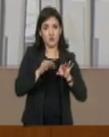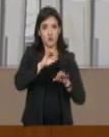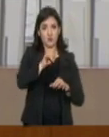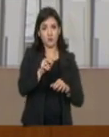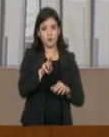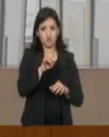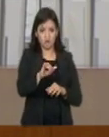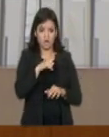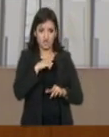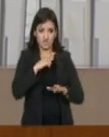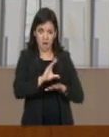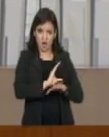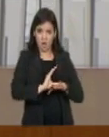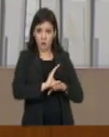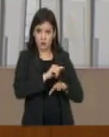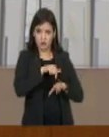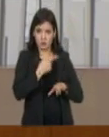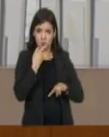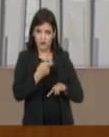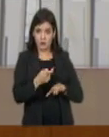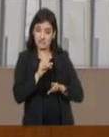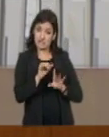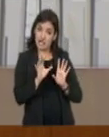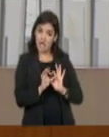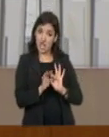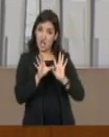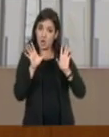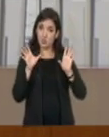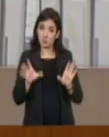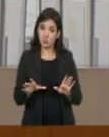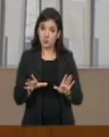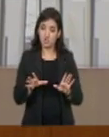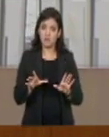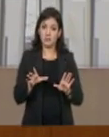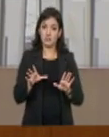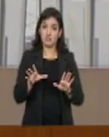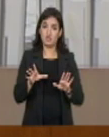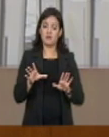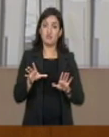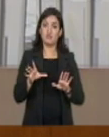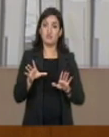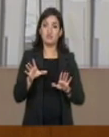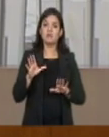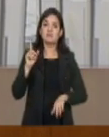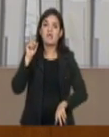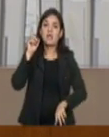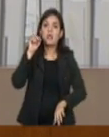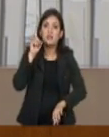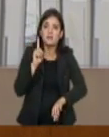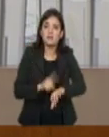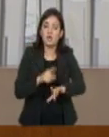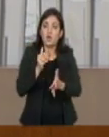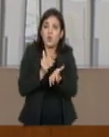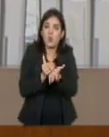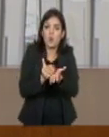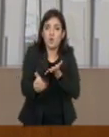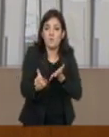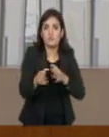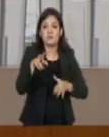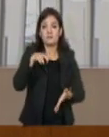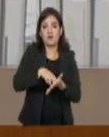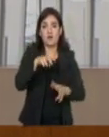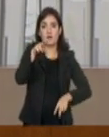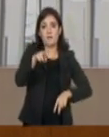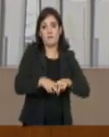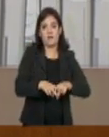na Constituição Federal, autoriza a imediata execução de pena imposta pelo Conselho